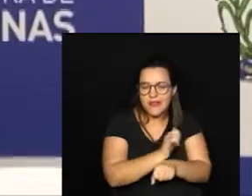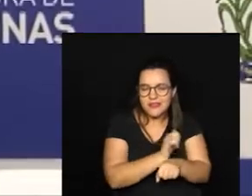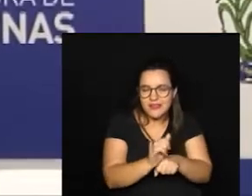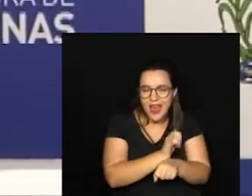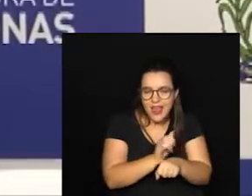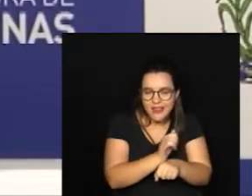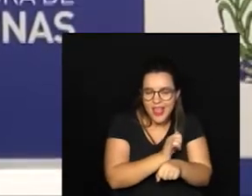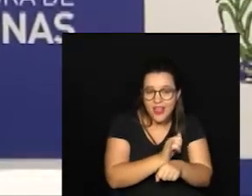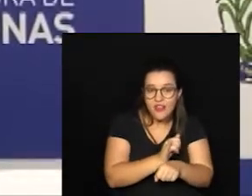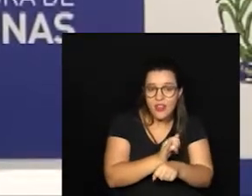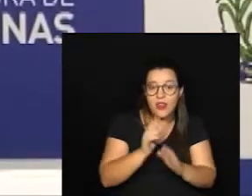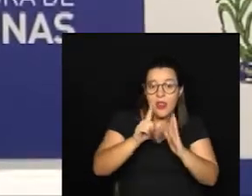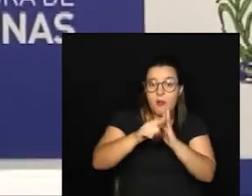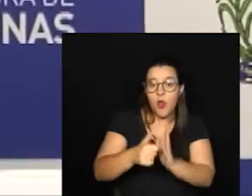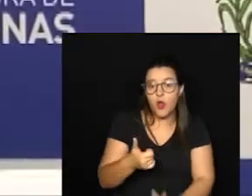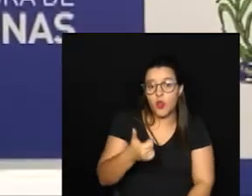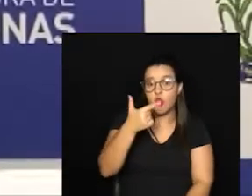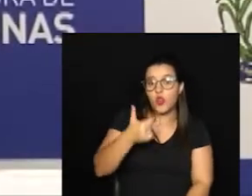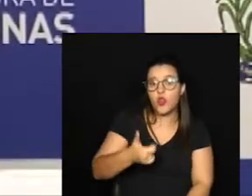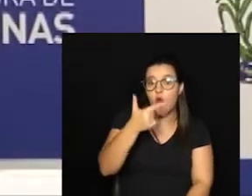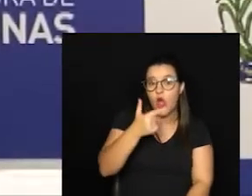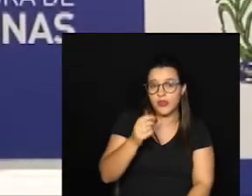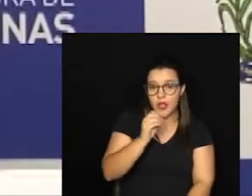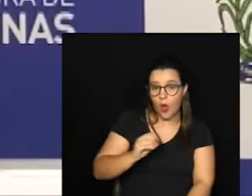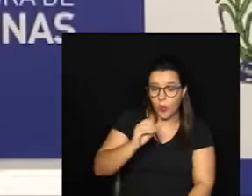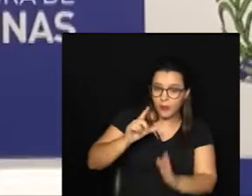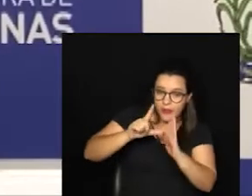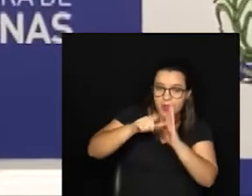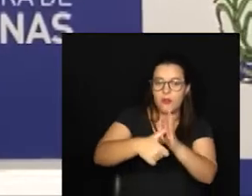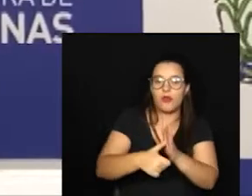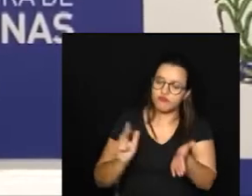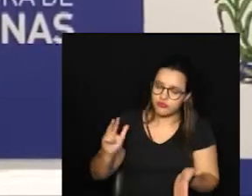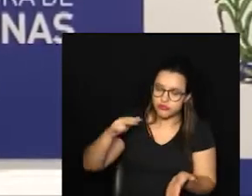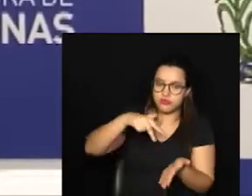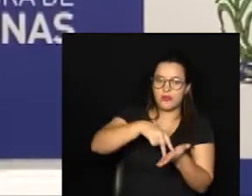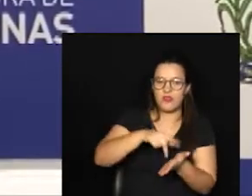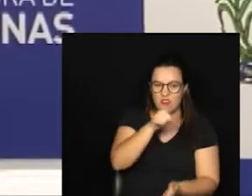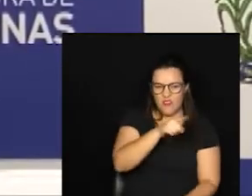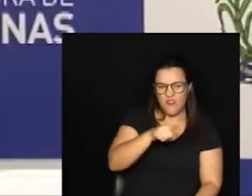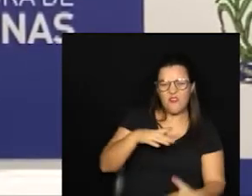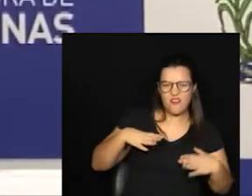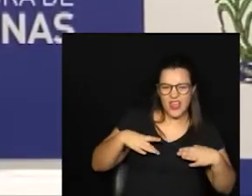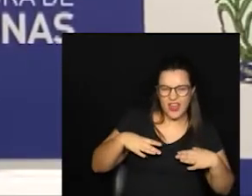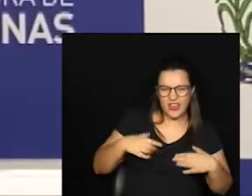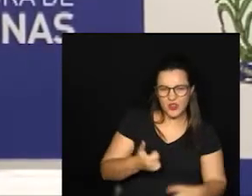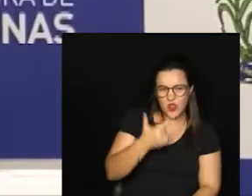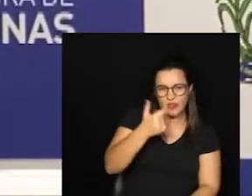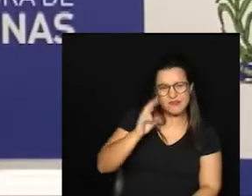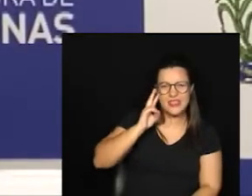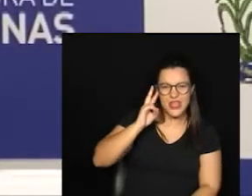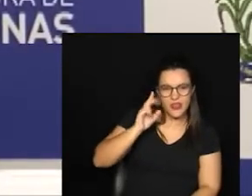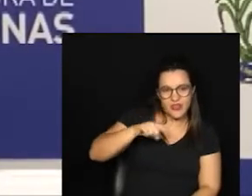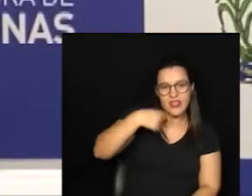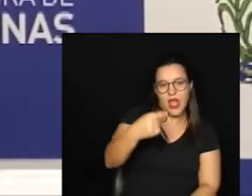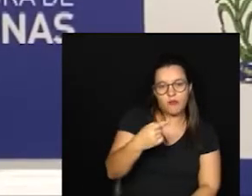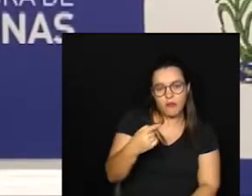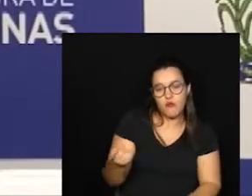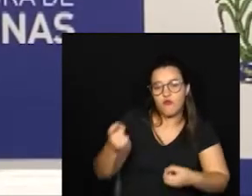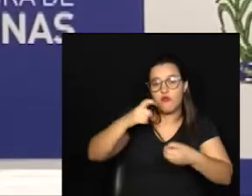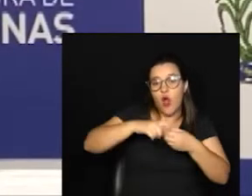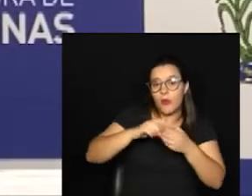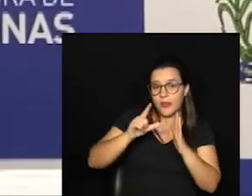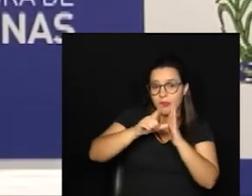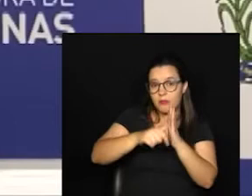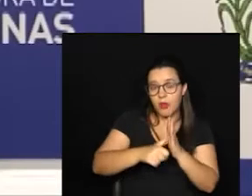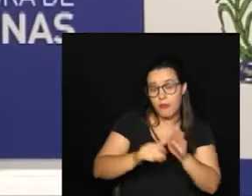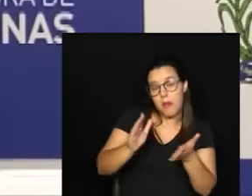preparar para fazer o retorno logo após o feriado dia 12, que é a próxima segunda-feira. Então, as